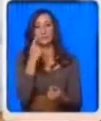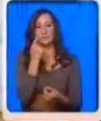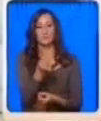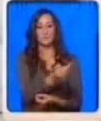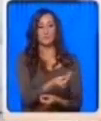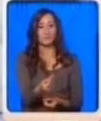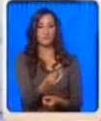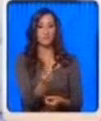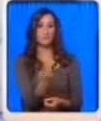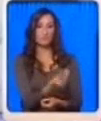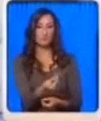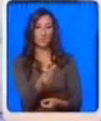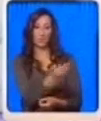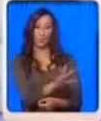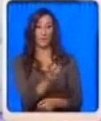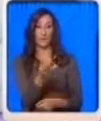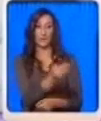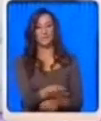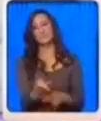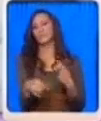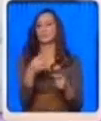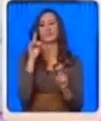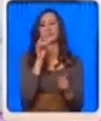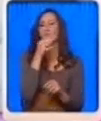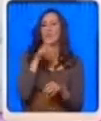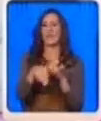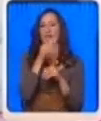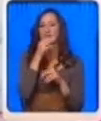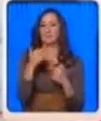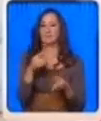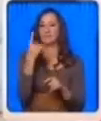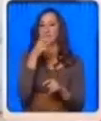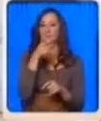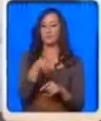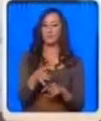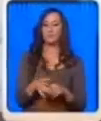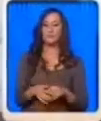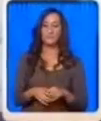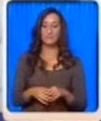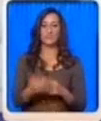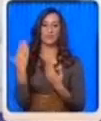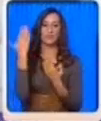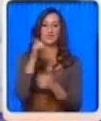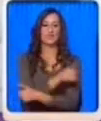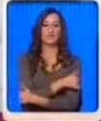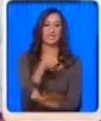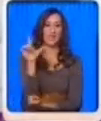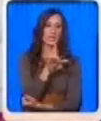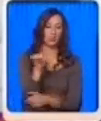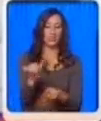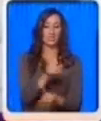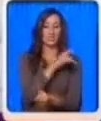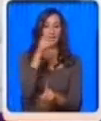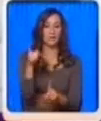da Magda e do Fernando. Depois há músicas que vão ser faladas, com certeza. Mas eu atiro já aqui uma, que é o final do homenagem à cidade de Lisboa. Como sabes, este